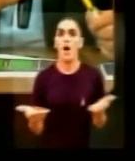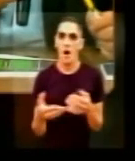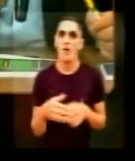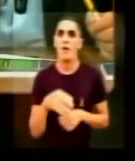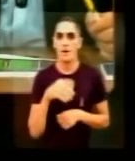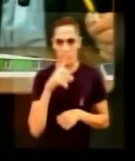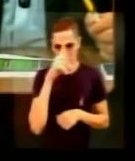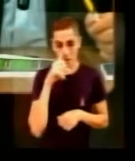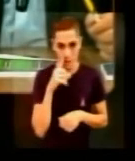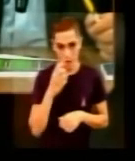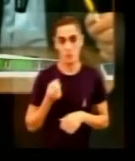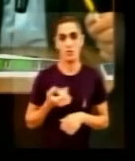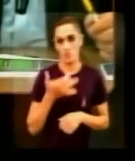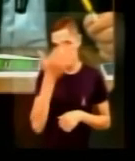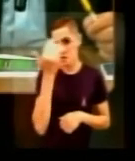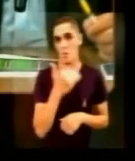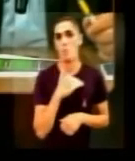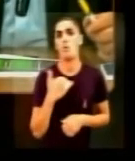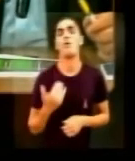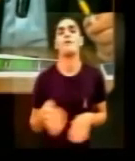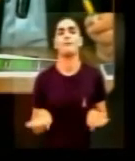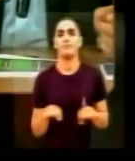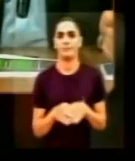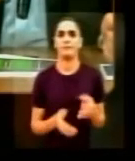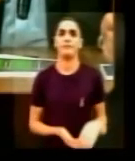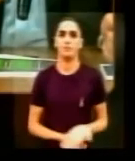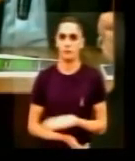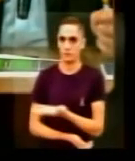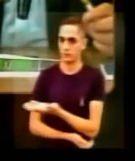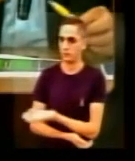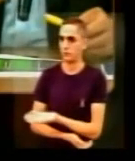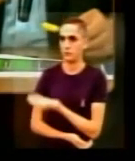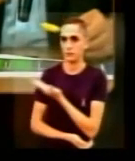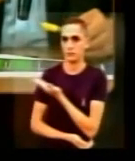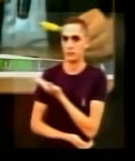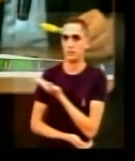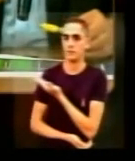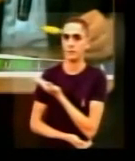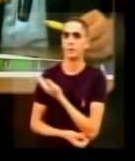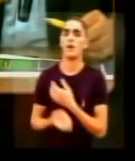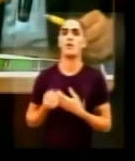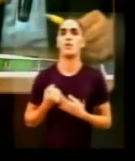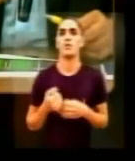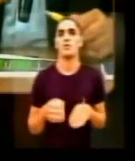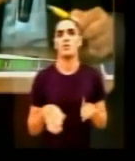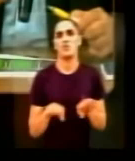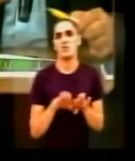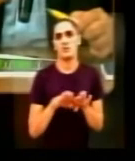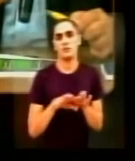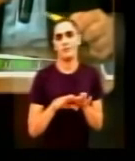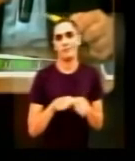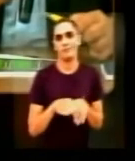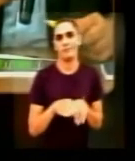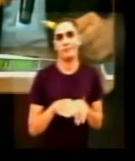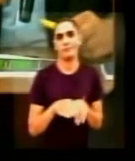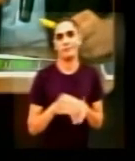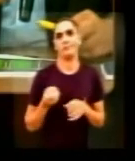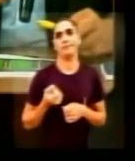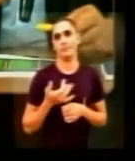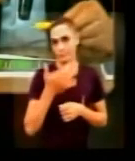no número de óbitos, que esse número de óbitos ainda não nos permite estar na fase